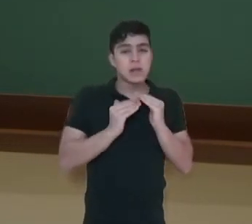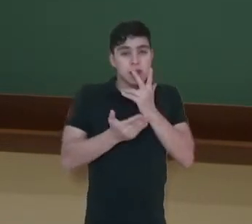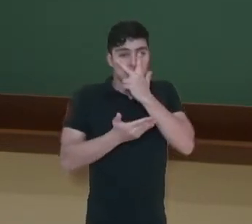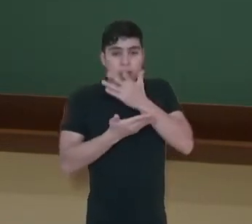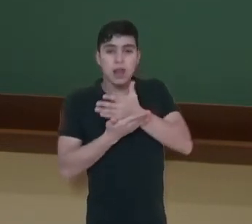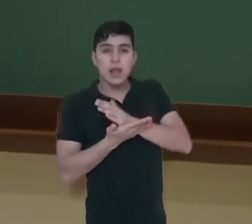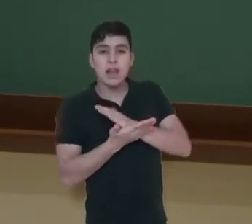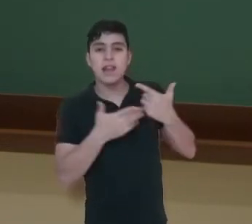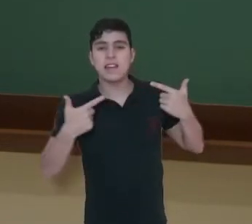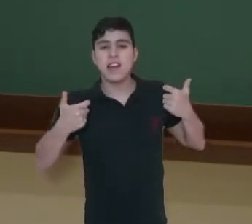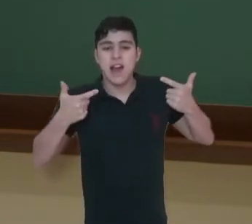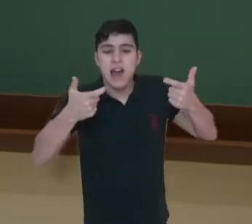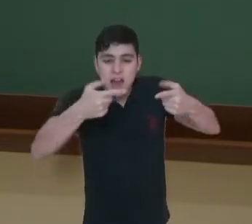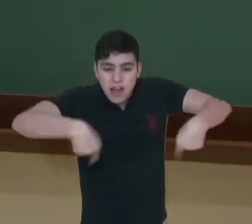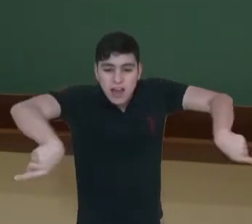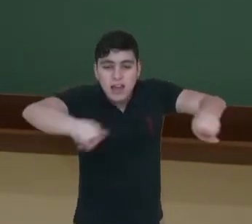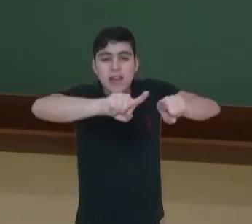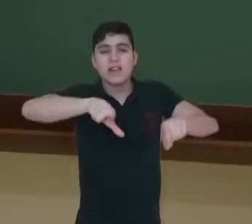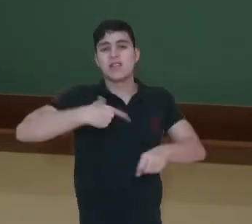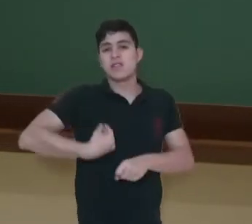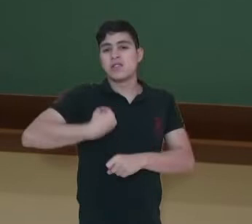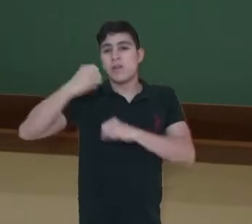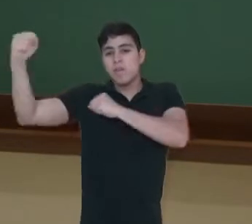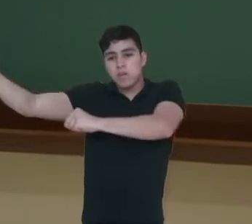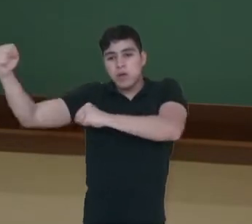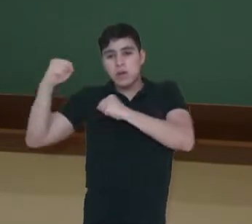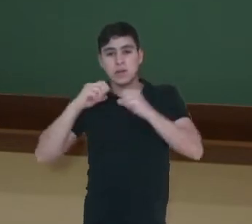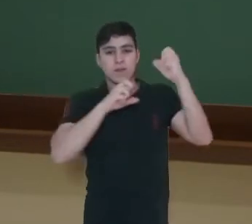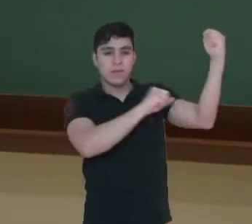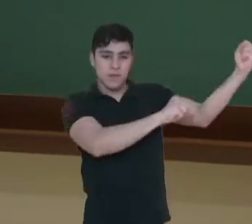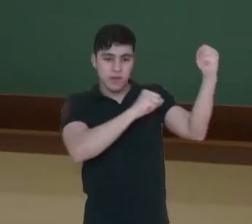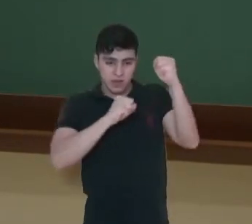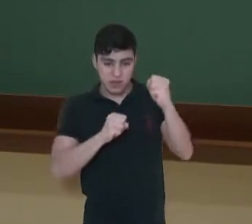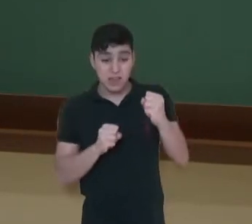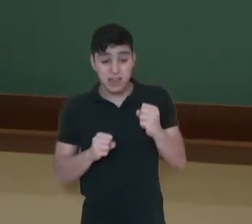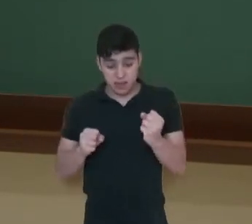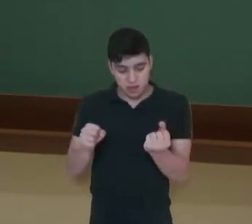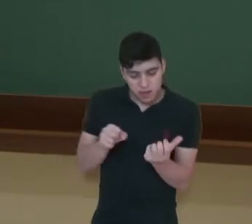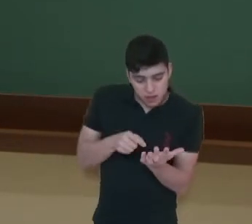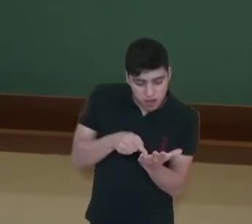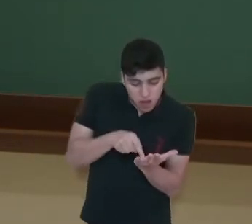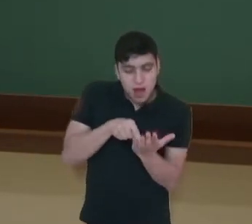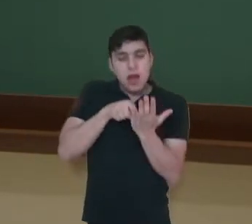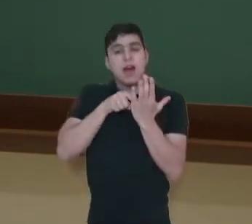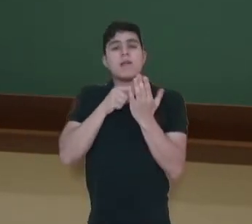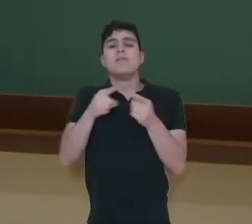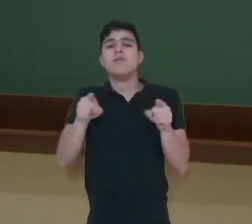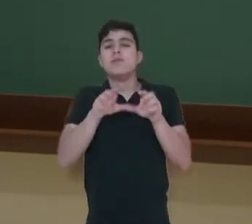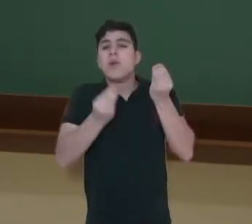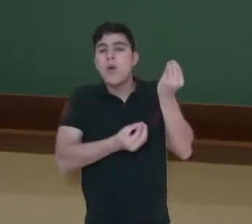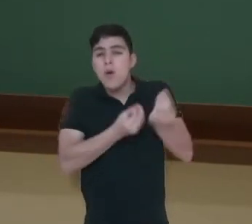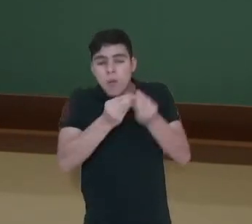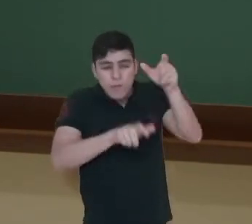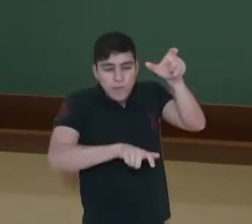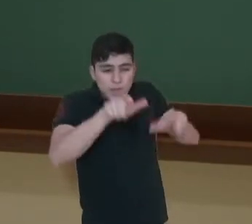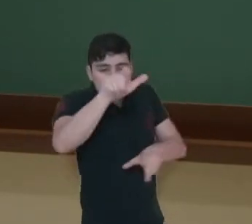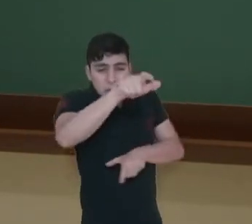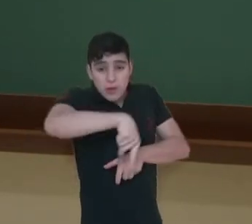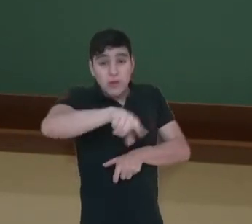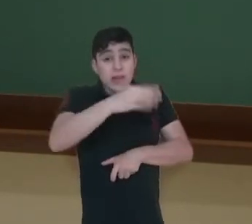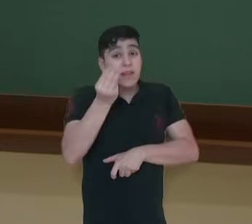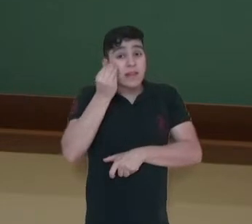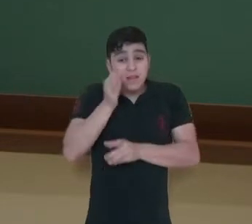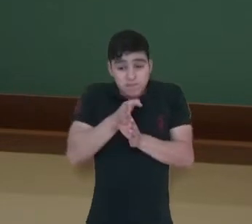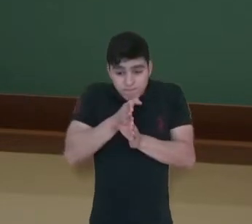nessa guerra que existe entre poderes. Então, isso é retratado nas letras. Como essas pessoas de bem tentam viver uma vida